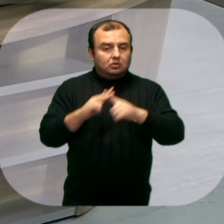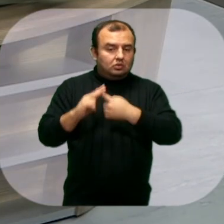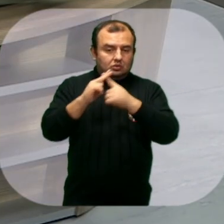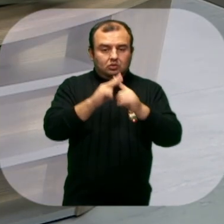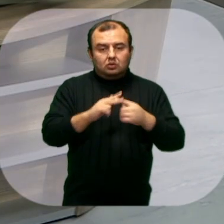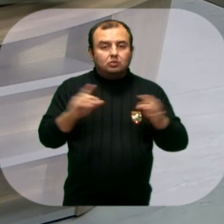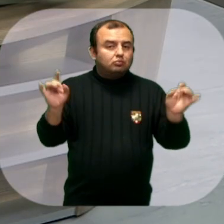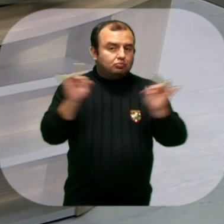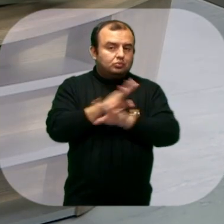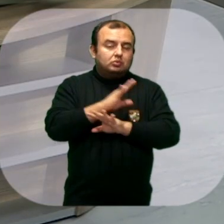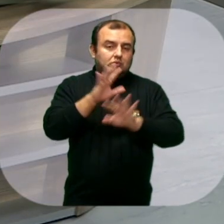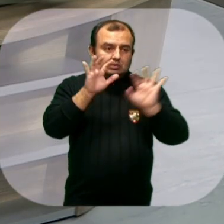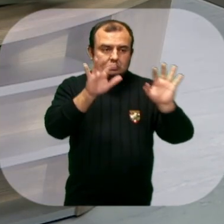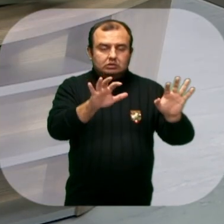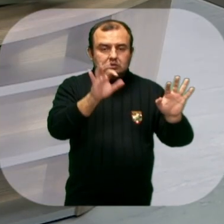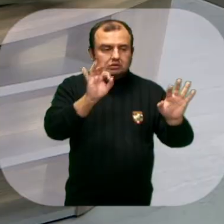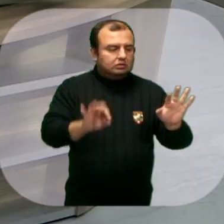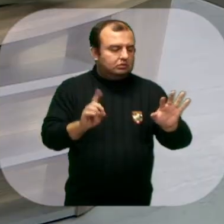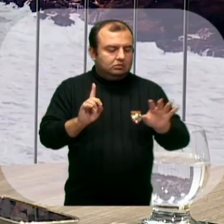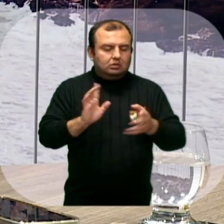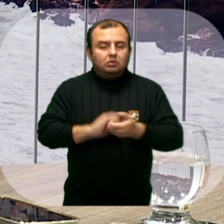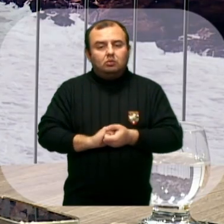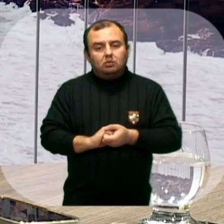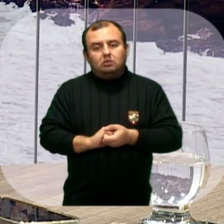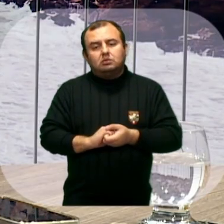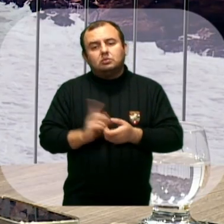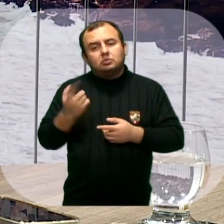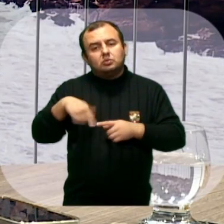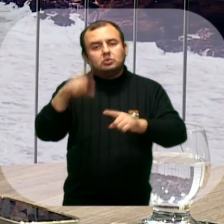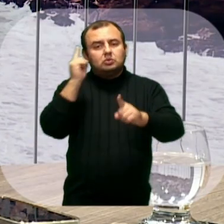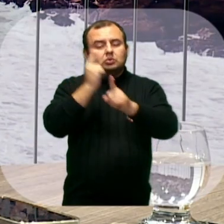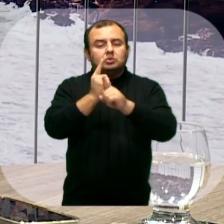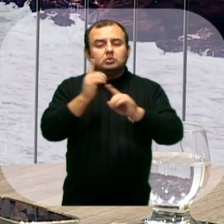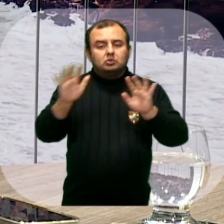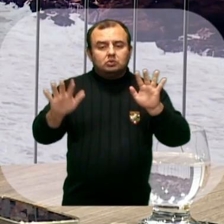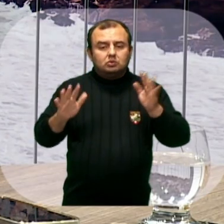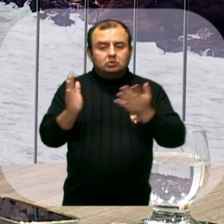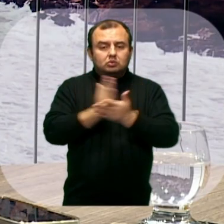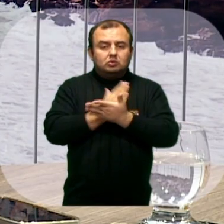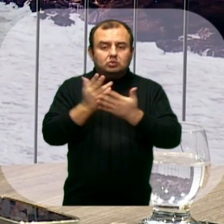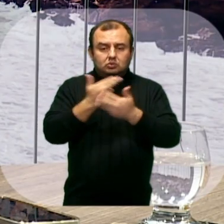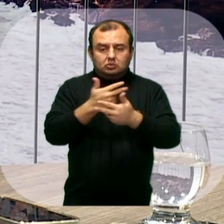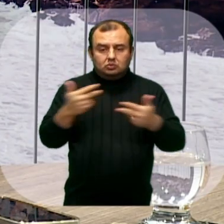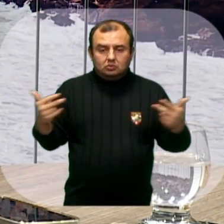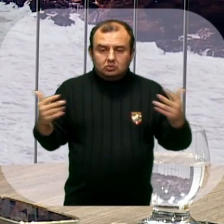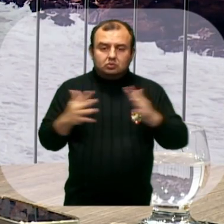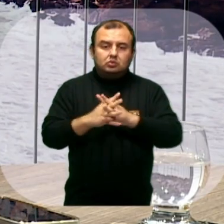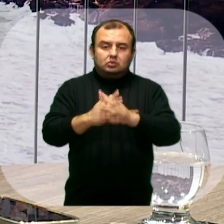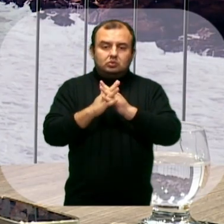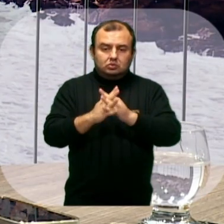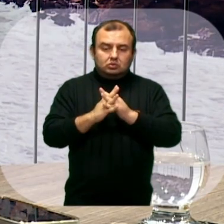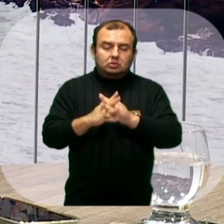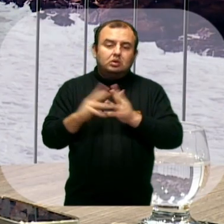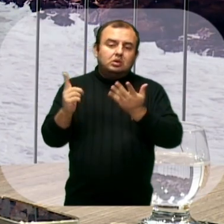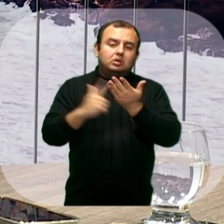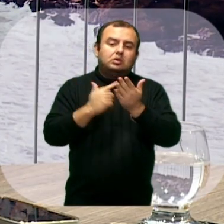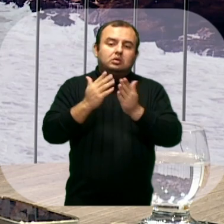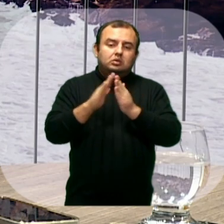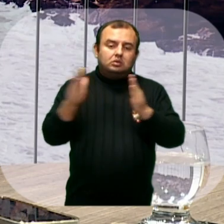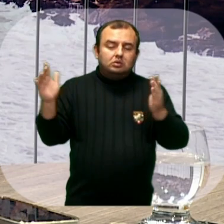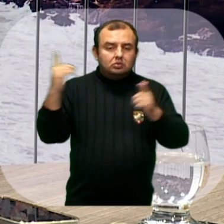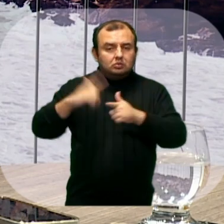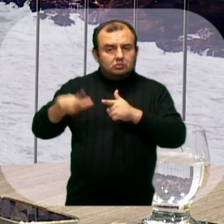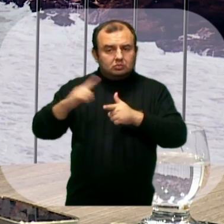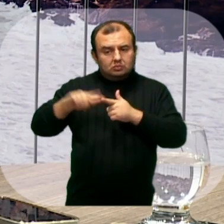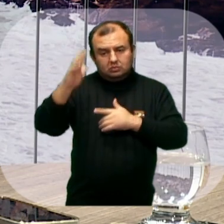não ficou como deveria. Não, e assim, nós encontramos algumas coisas bem complicadas. A biblioteca tem um problema